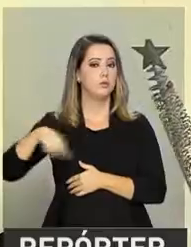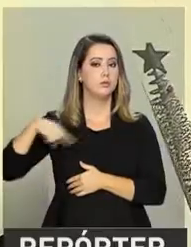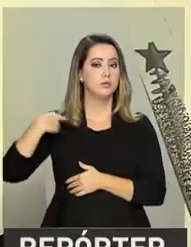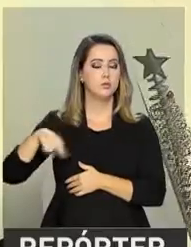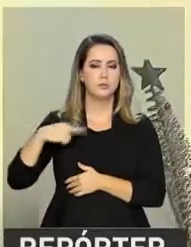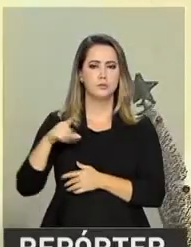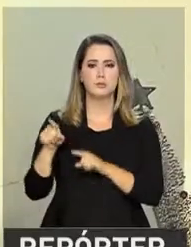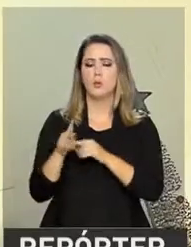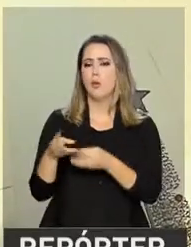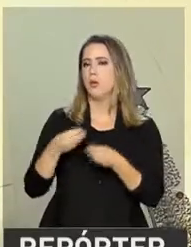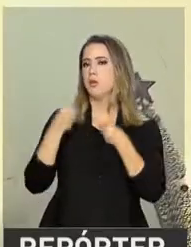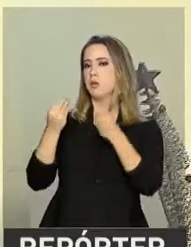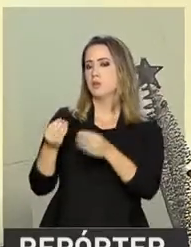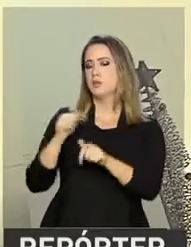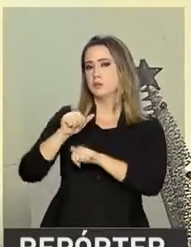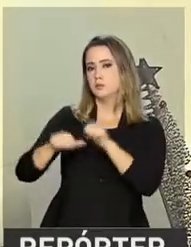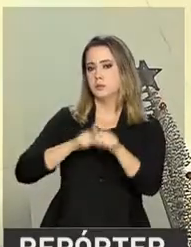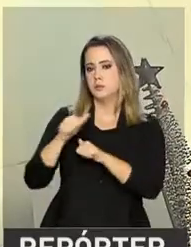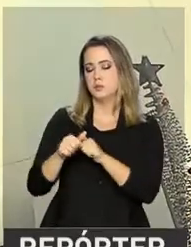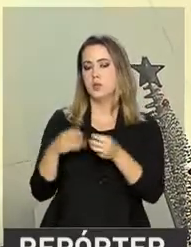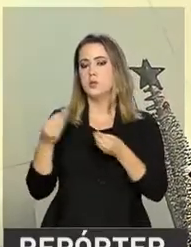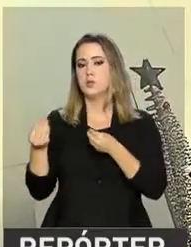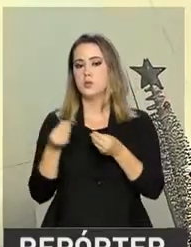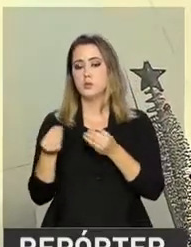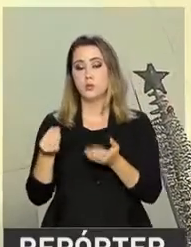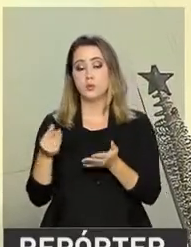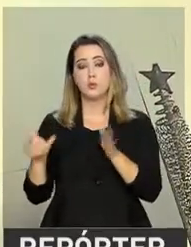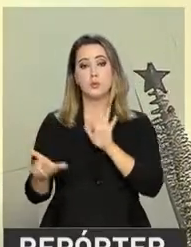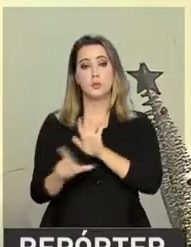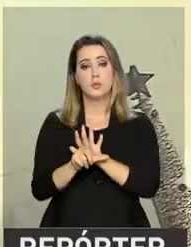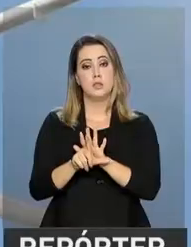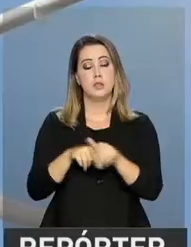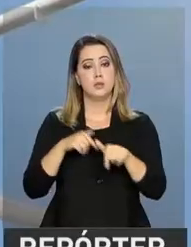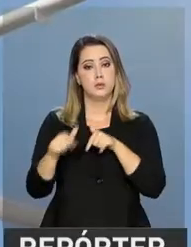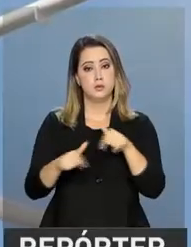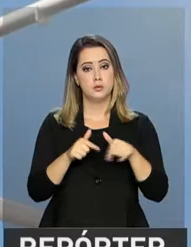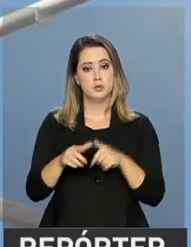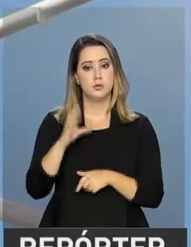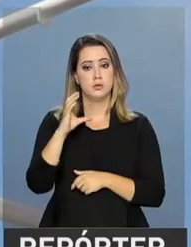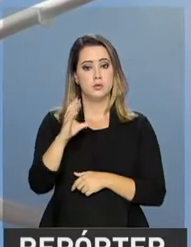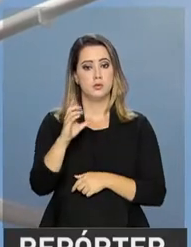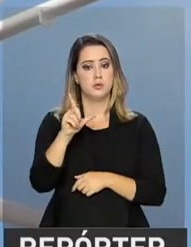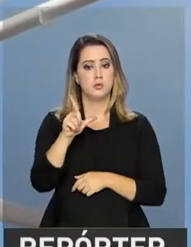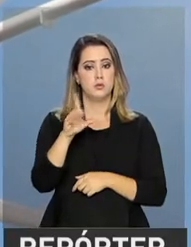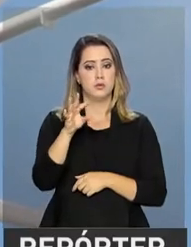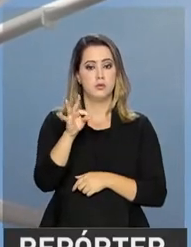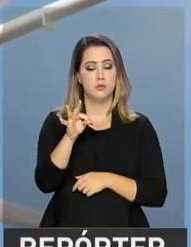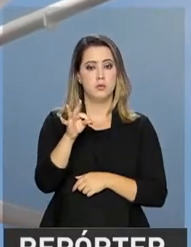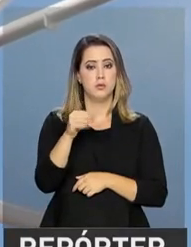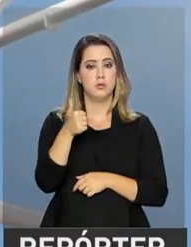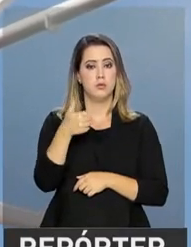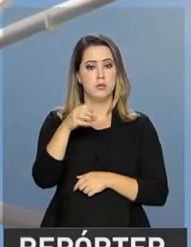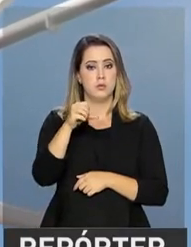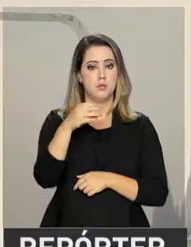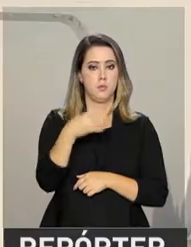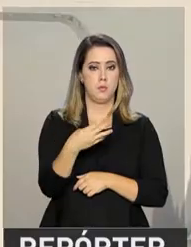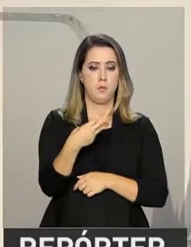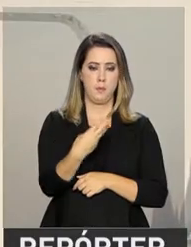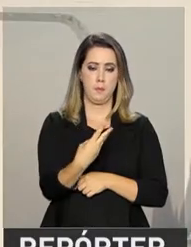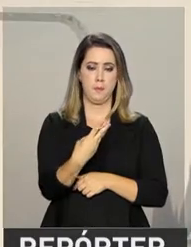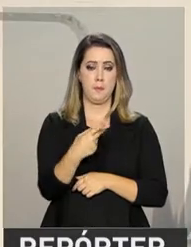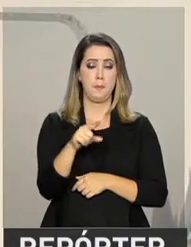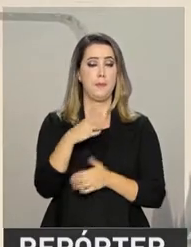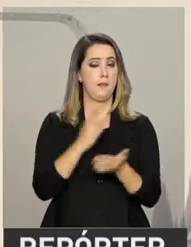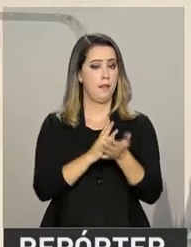trazendo alterações na consolidação das leis do trabalho clt de 1943 a